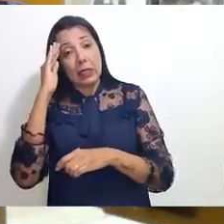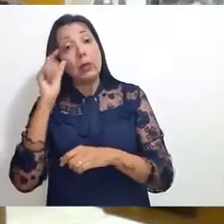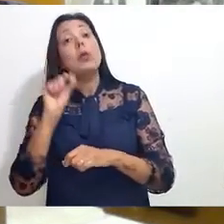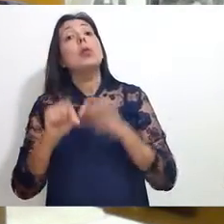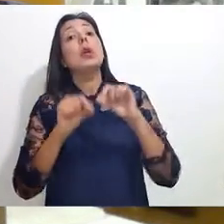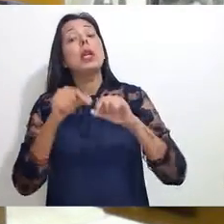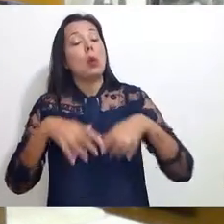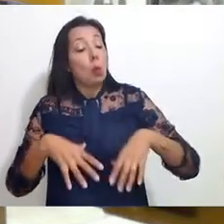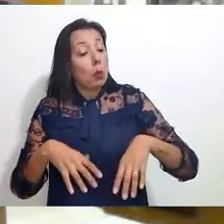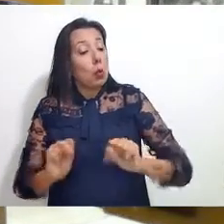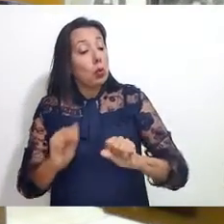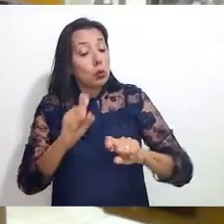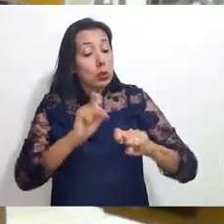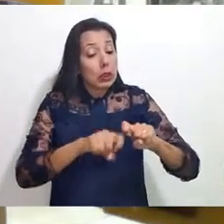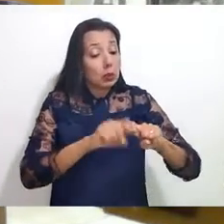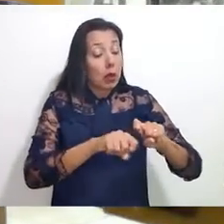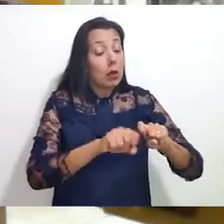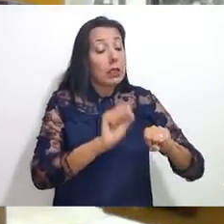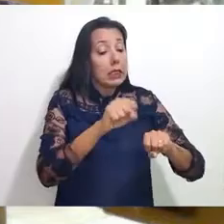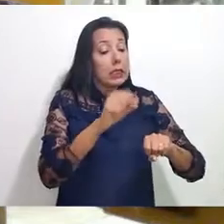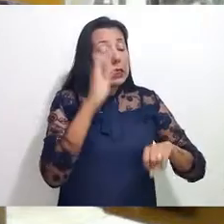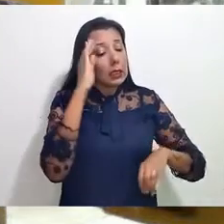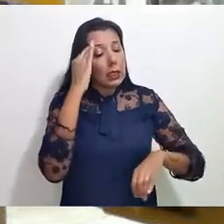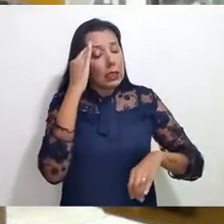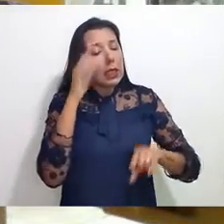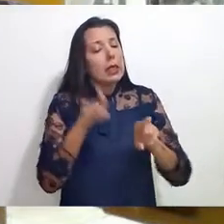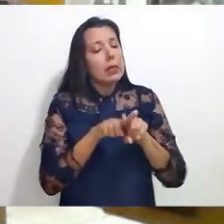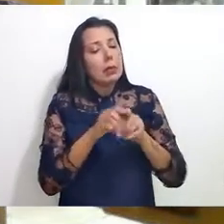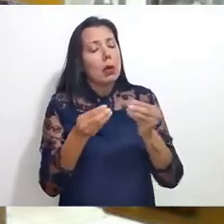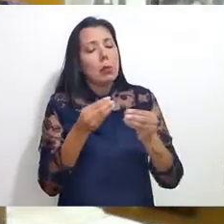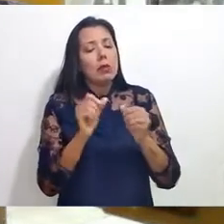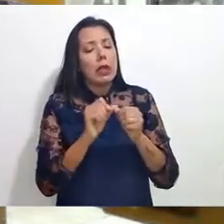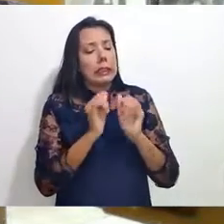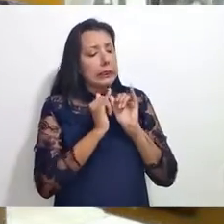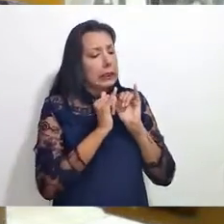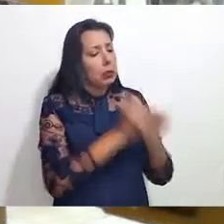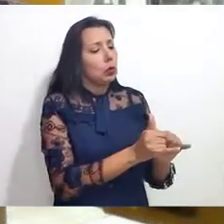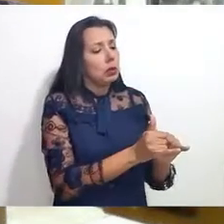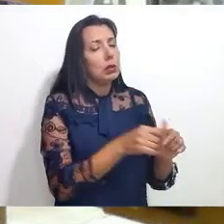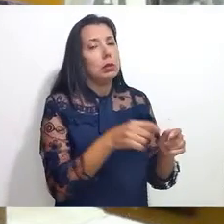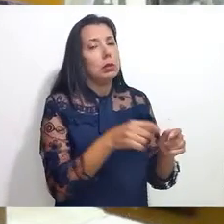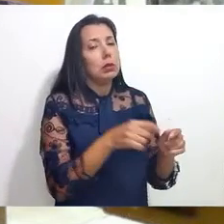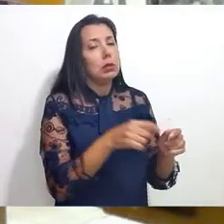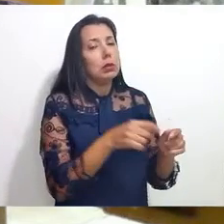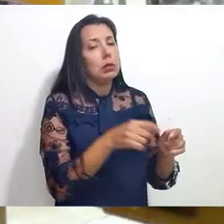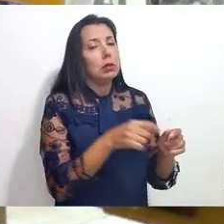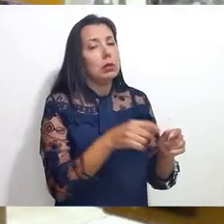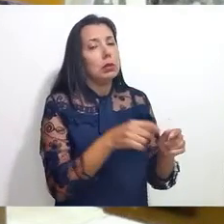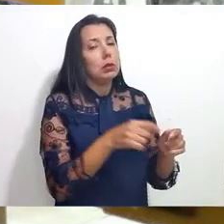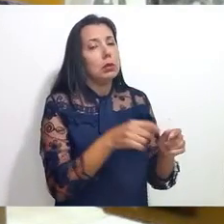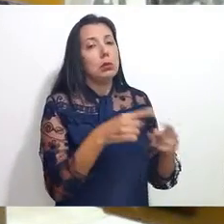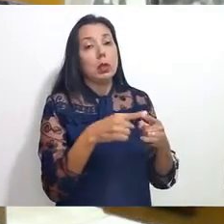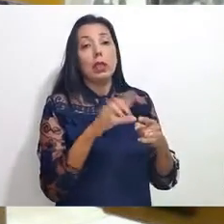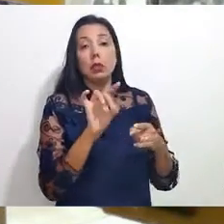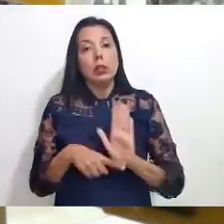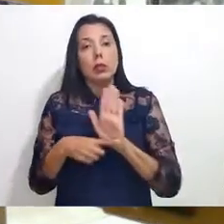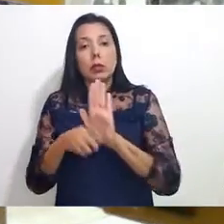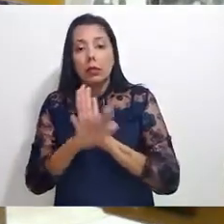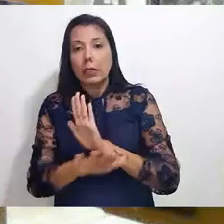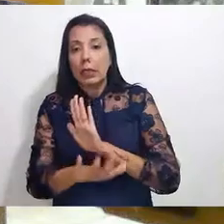entender justamente como é que ele faz essa denúncia, porque só assim ele vai conseguir ajudar essa criança.